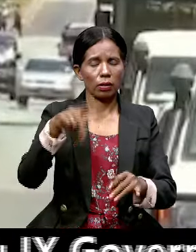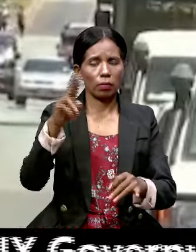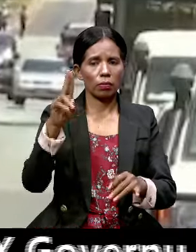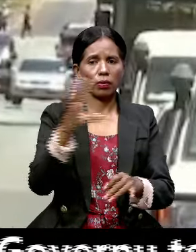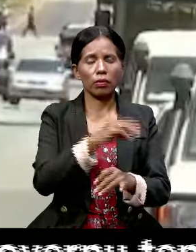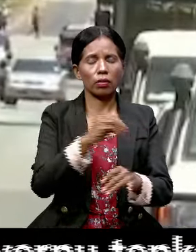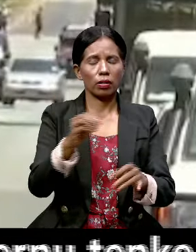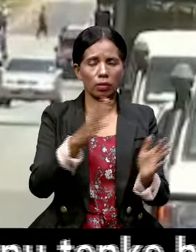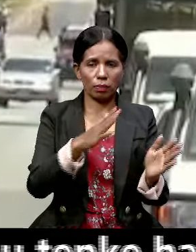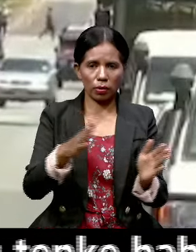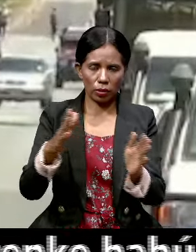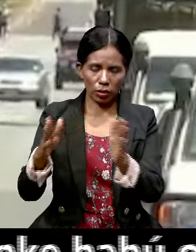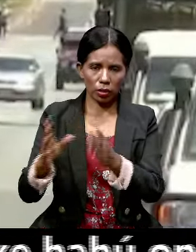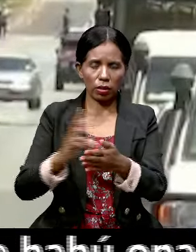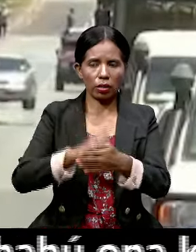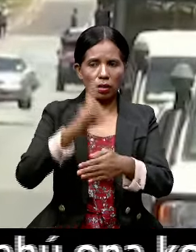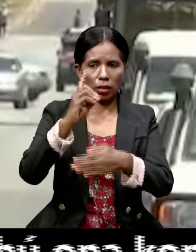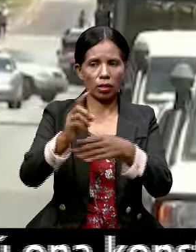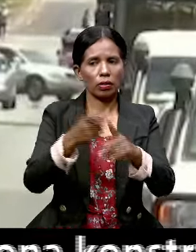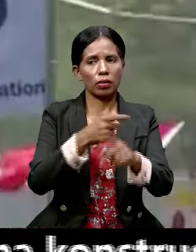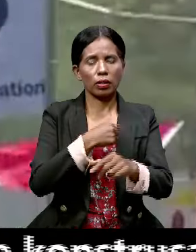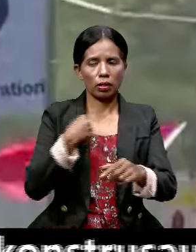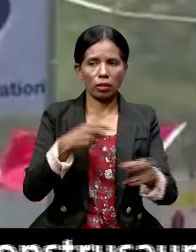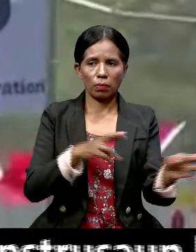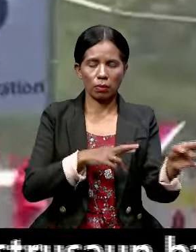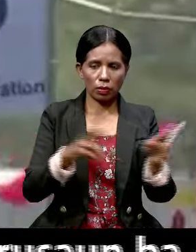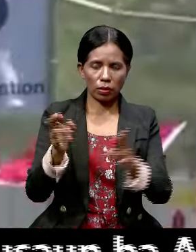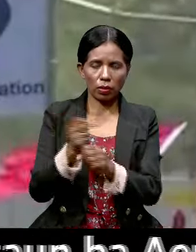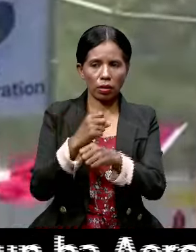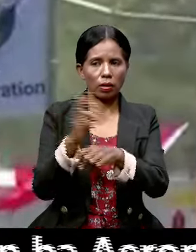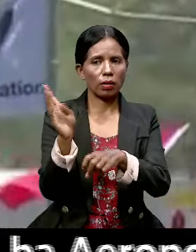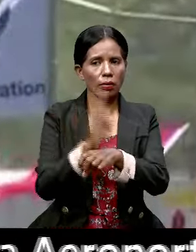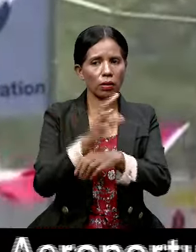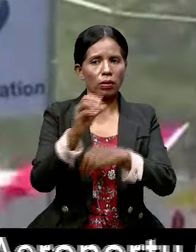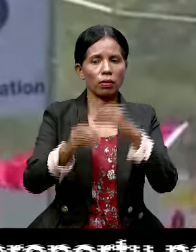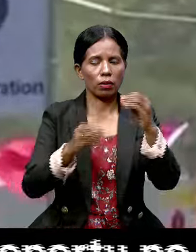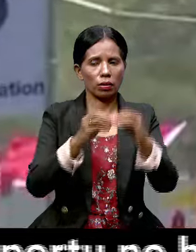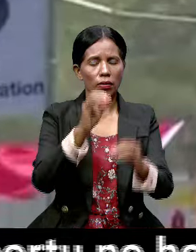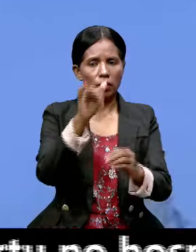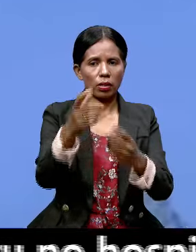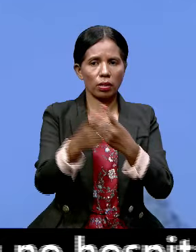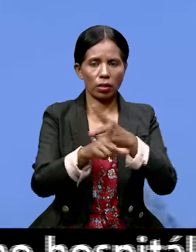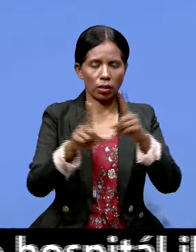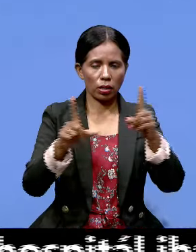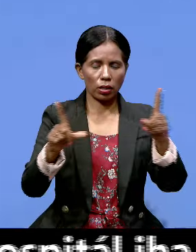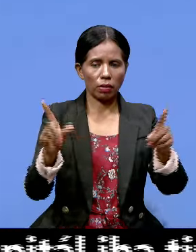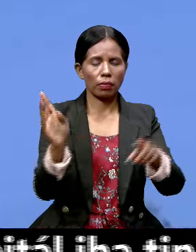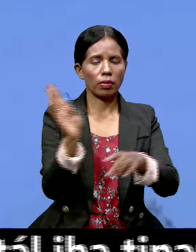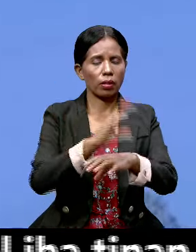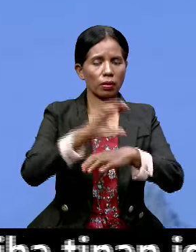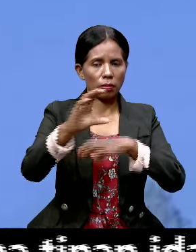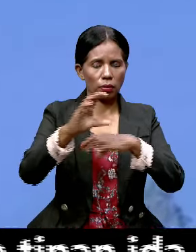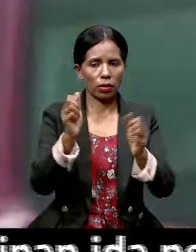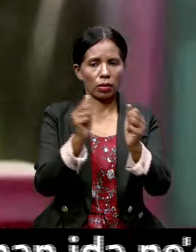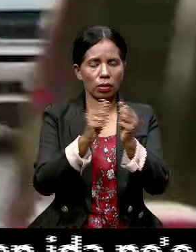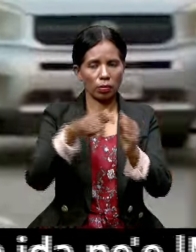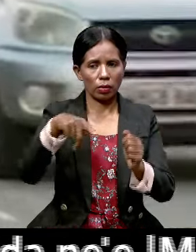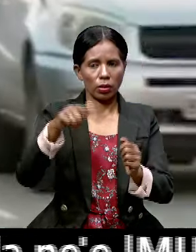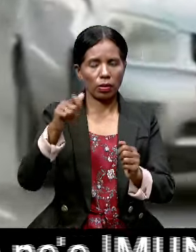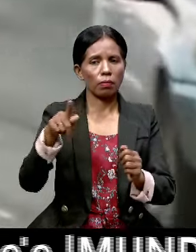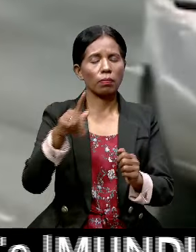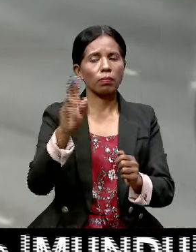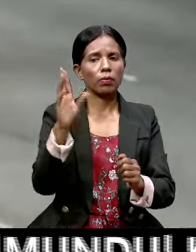processo de desenvolvimento no se parte Sina pronto a torrar a negociação com o acordo livre comércio nien o Papua Nova Guiné no